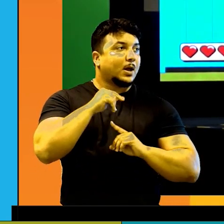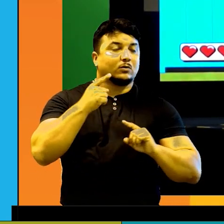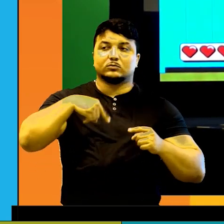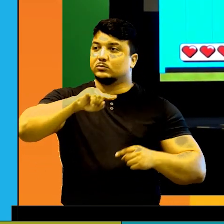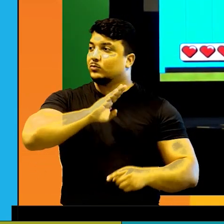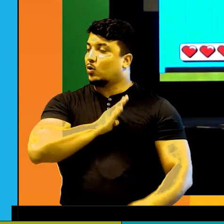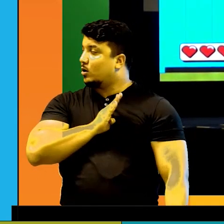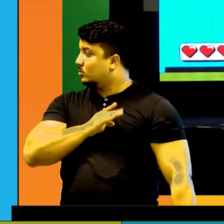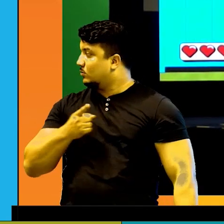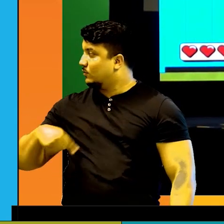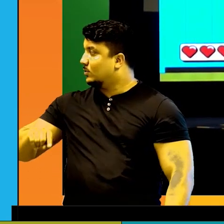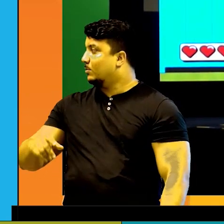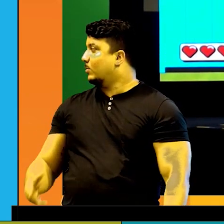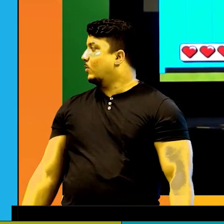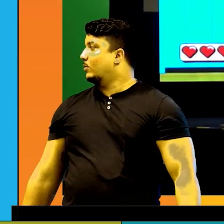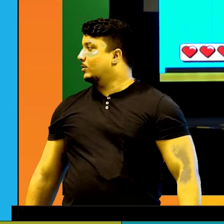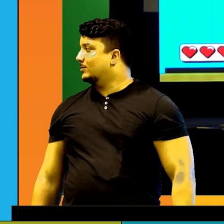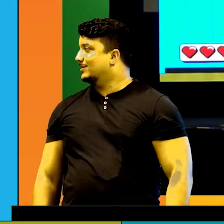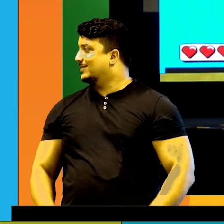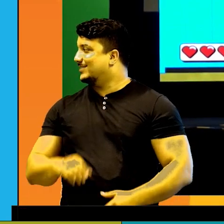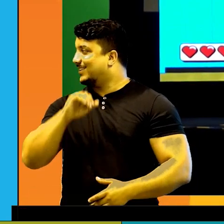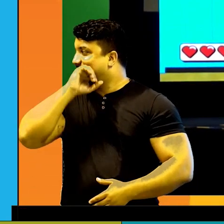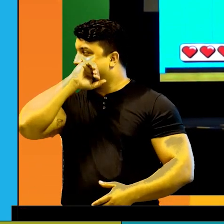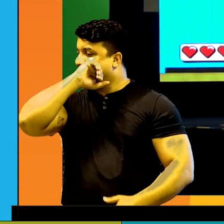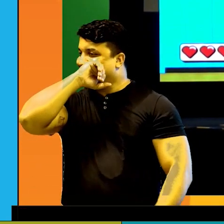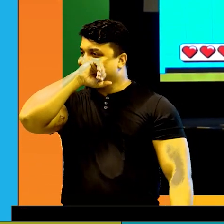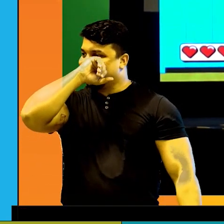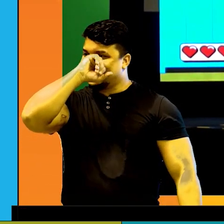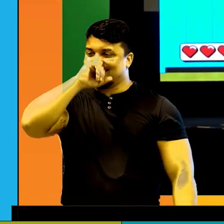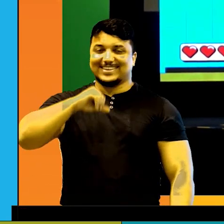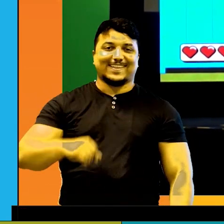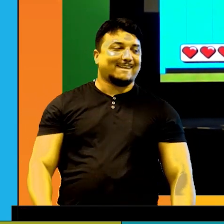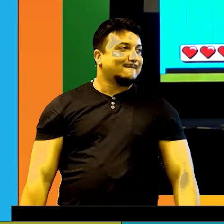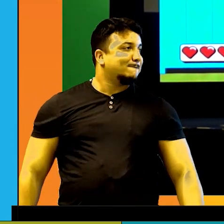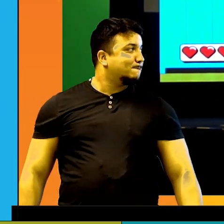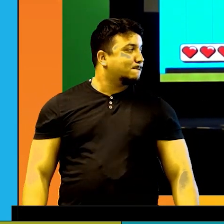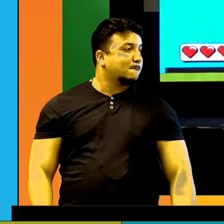os corações de vocês? Posso ou não?